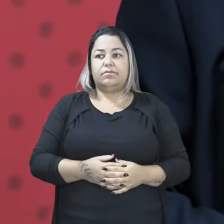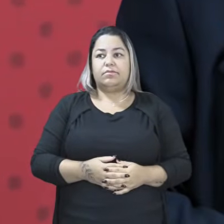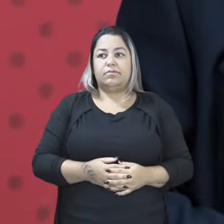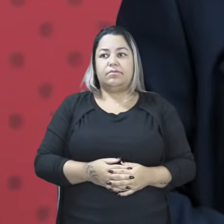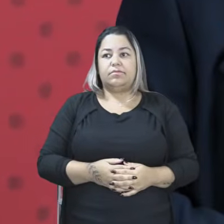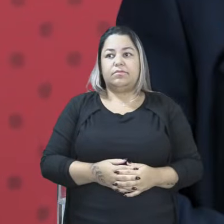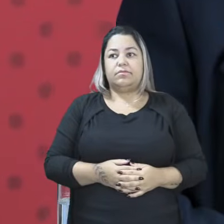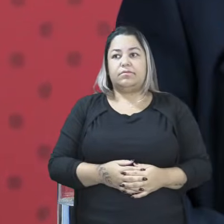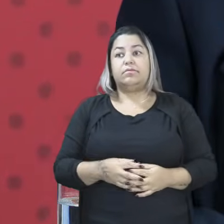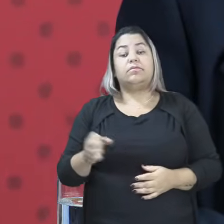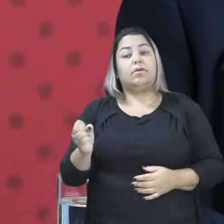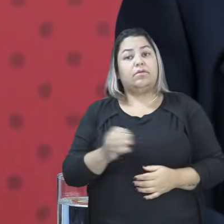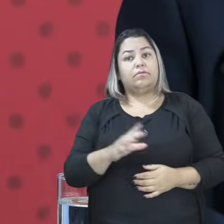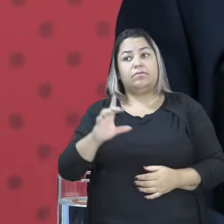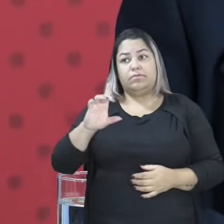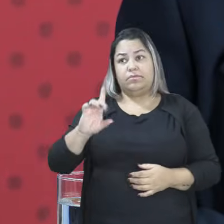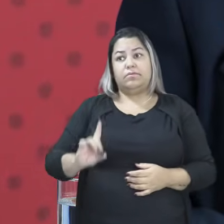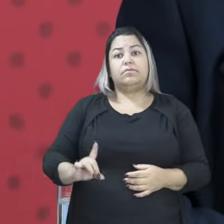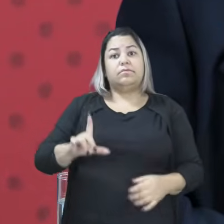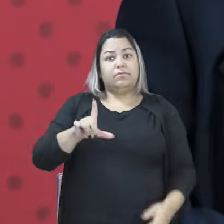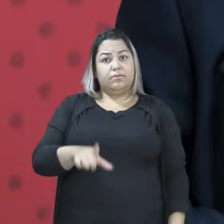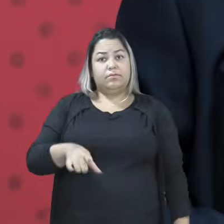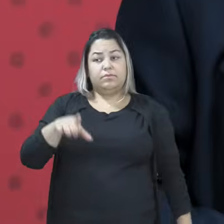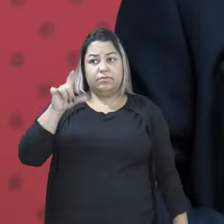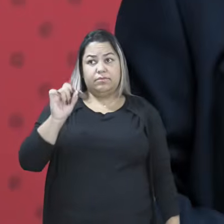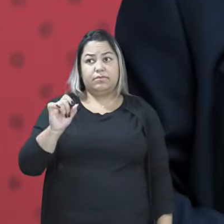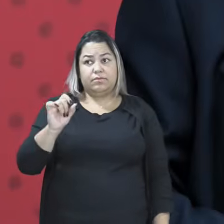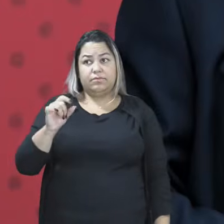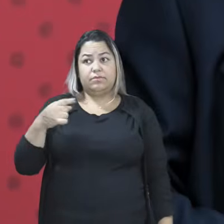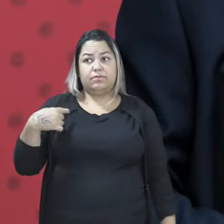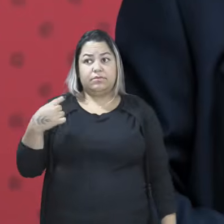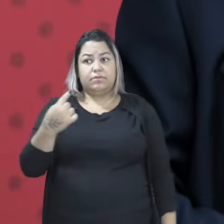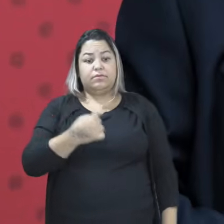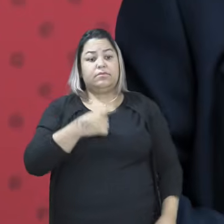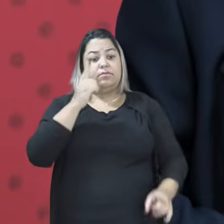A nova direção será eleita pelo nosso encontro